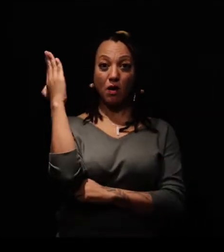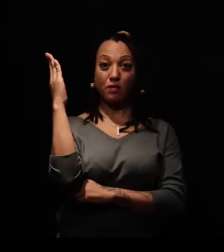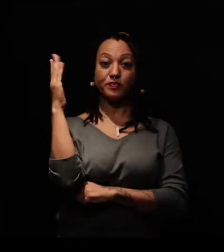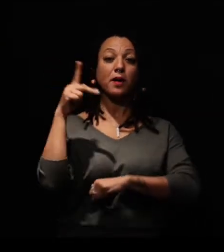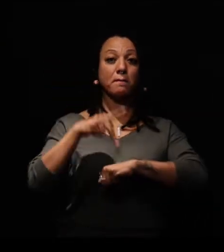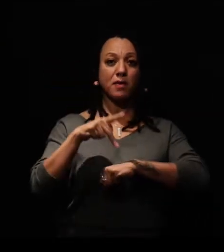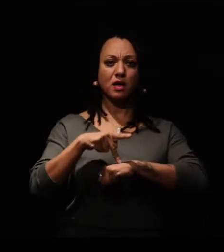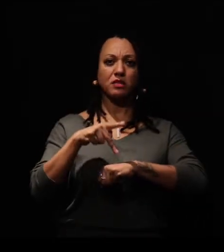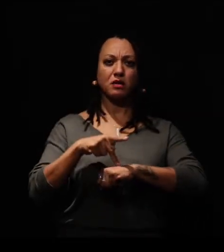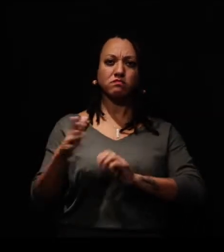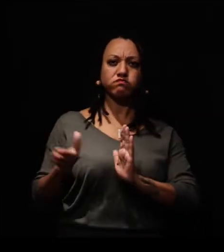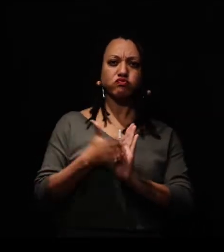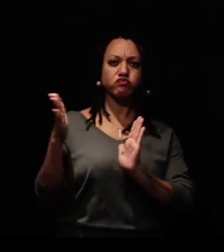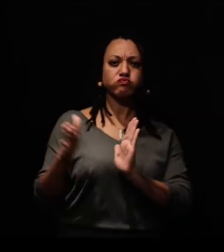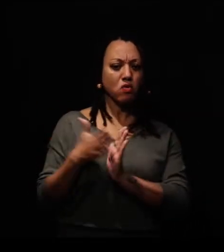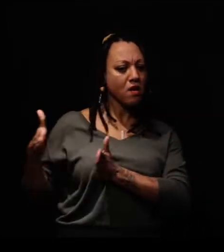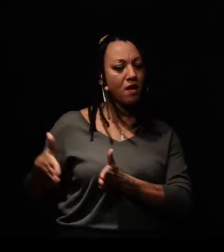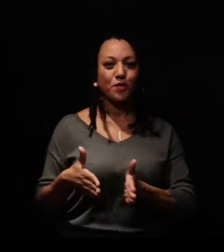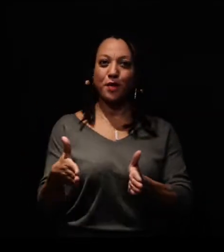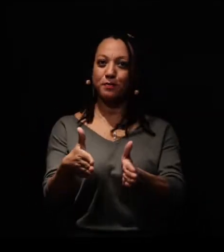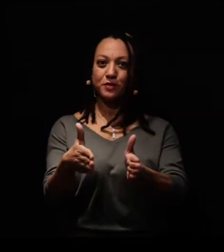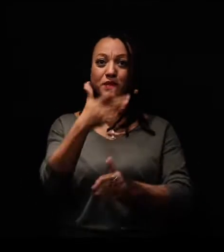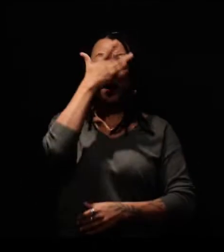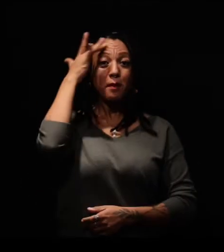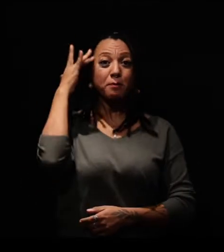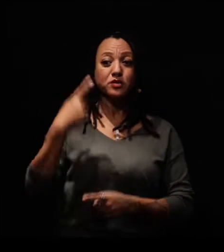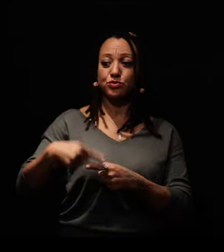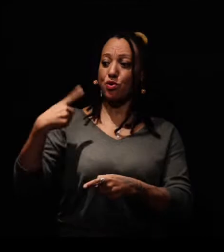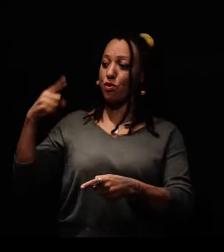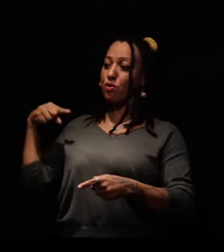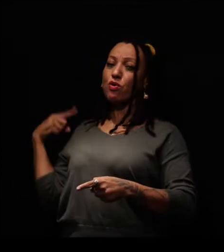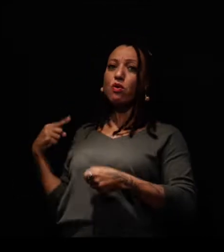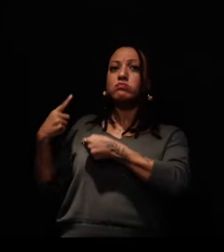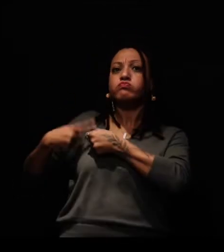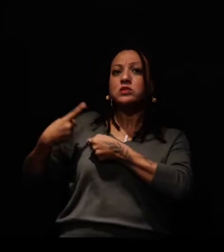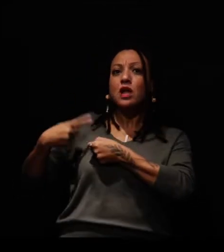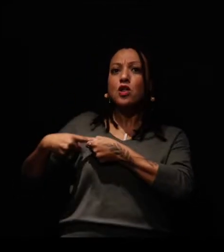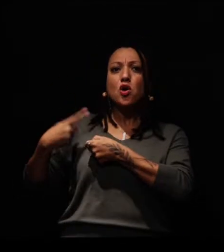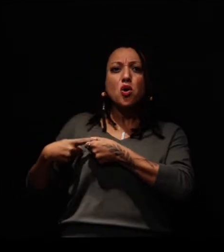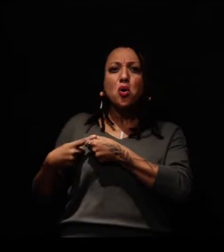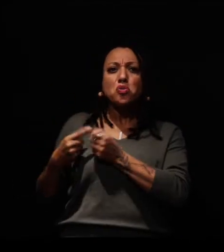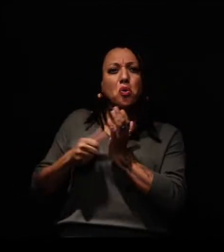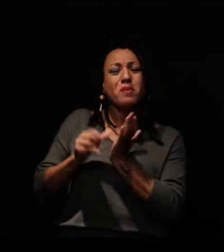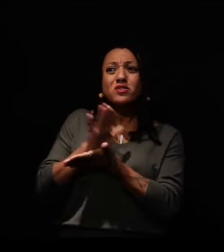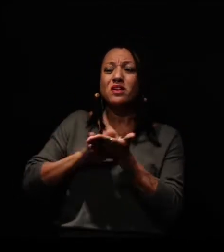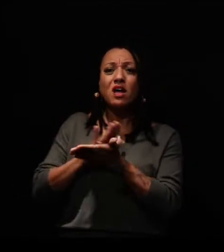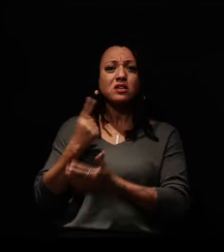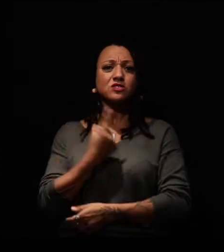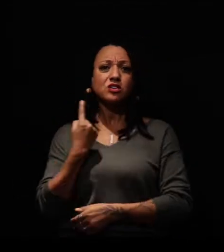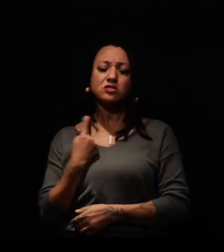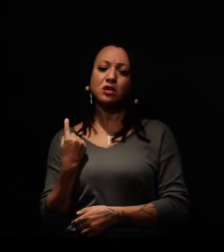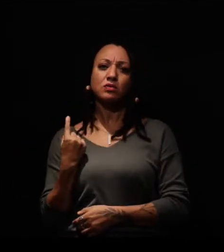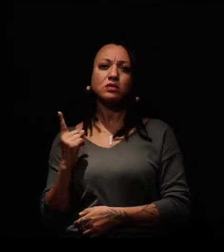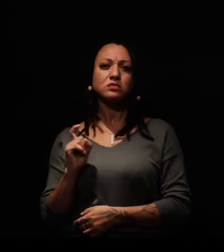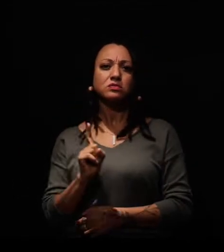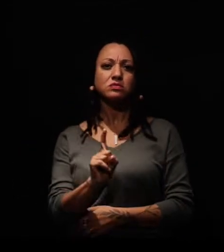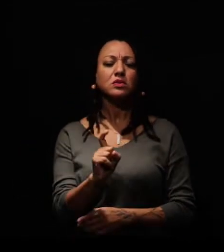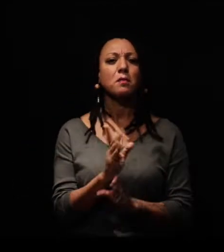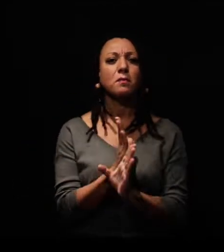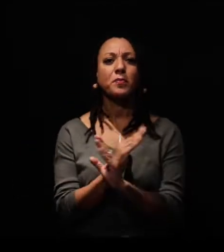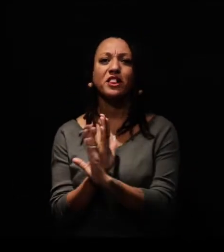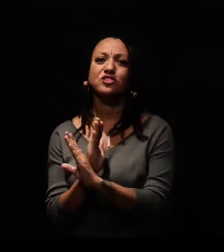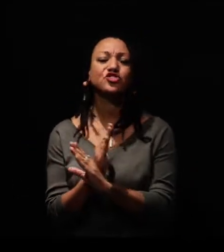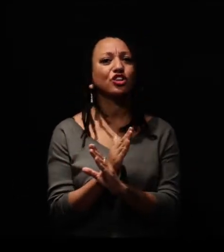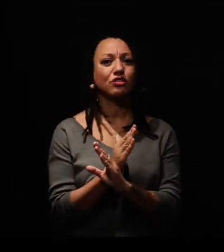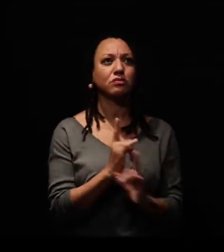É pau, é pedra, esse é o caminho de quem veio do sertão sem lenço nem documento, sozinho, perdido,